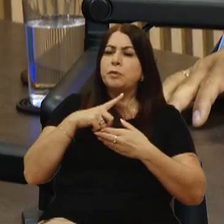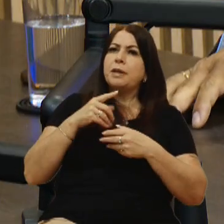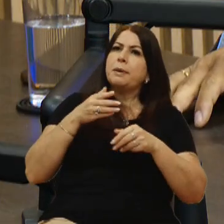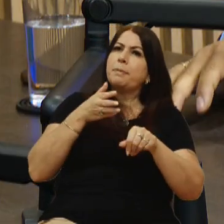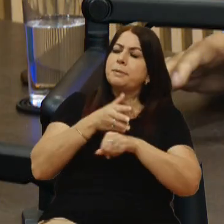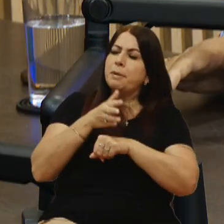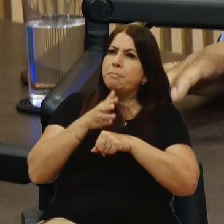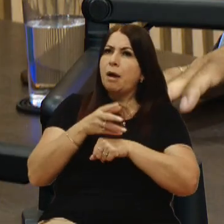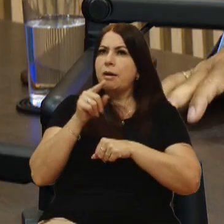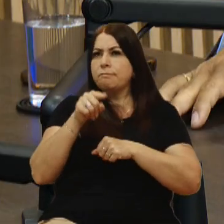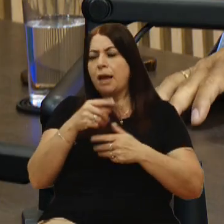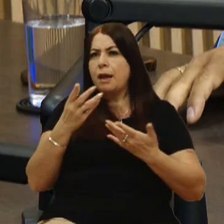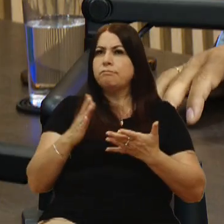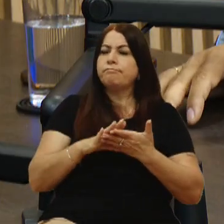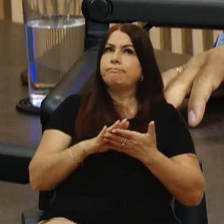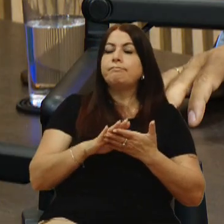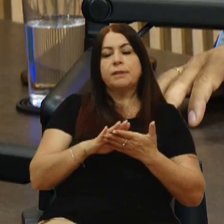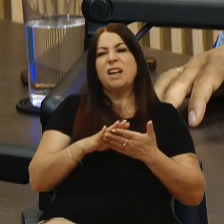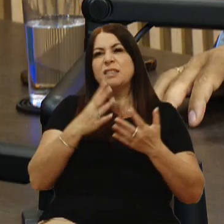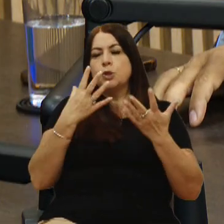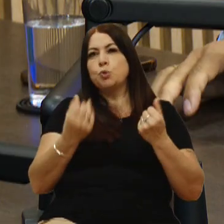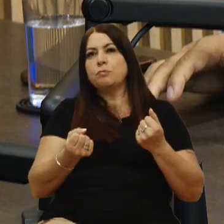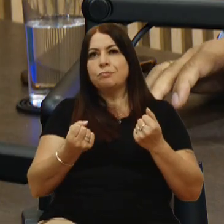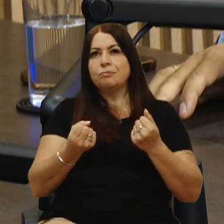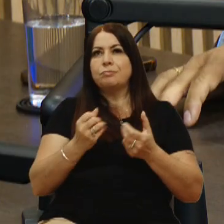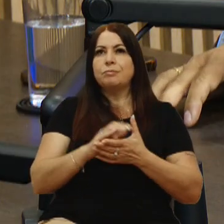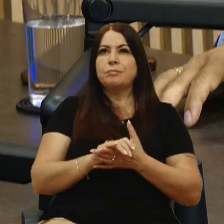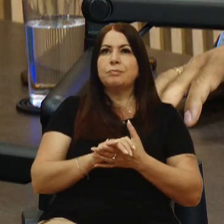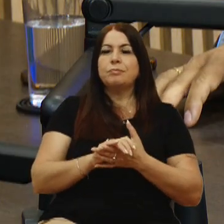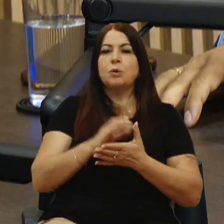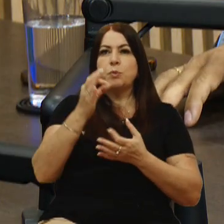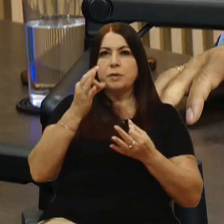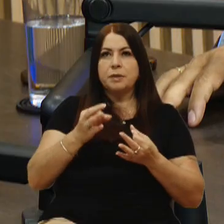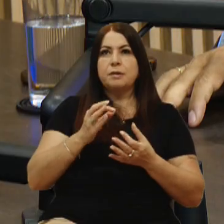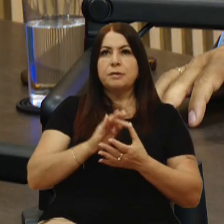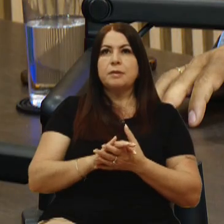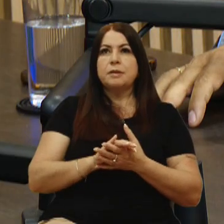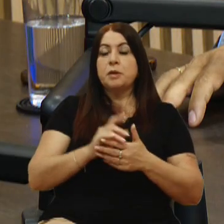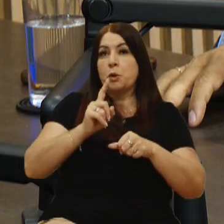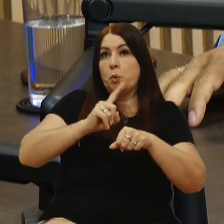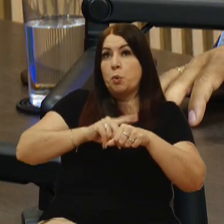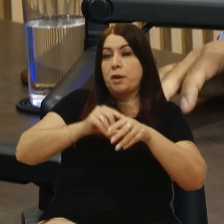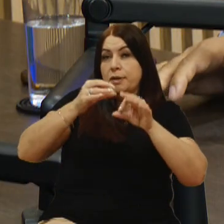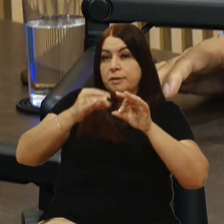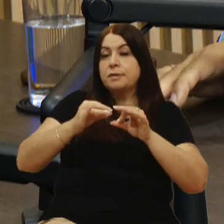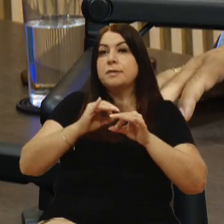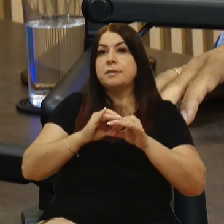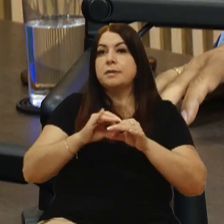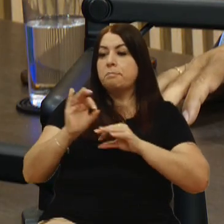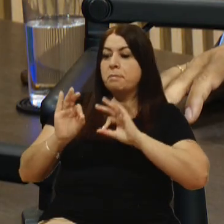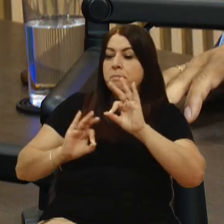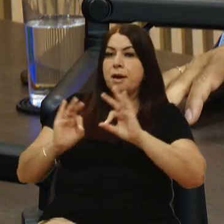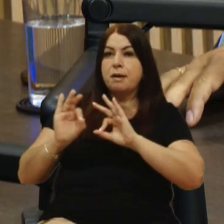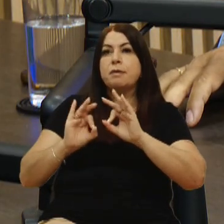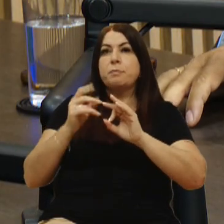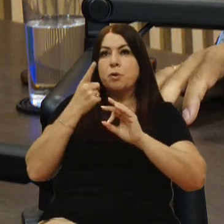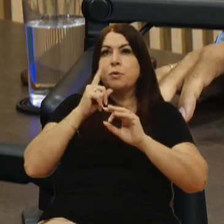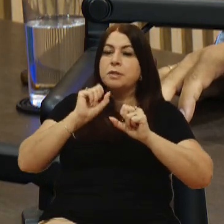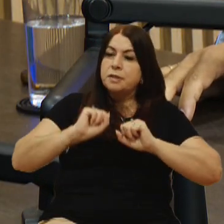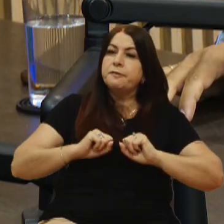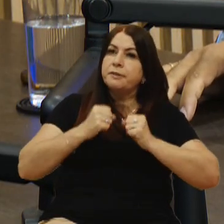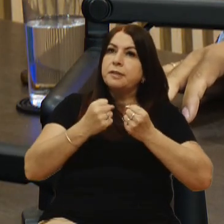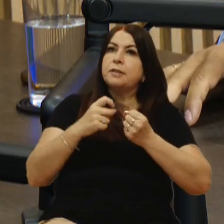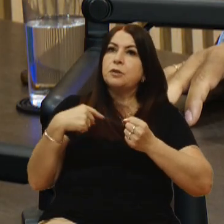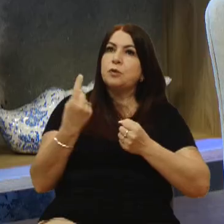concorrer, vai ter que concorrer, e aí a gente acabou concorrendo e com certeza na hora certa, né, preparado para poder defender